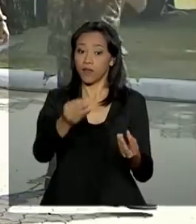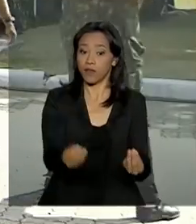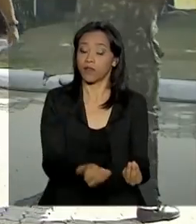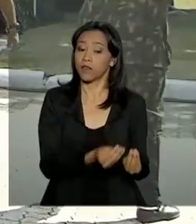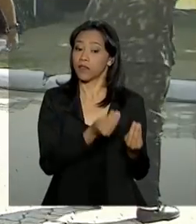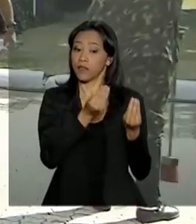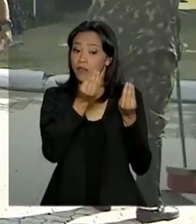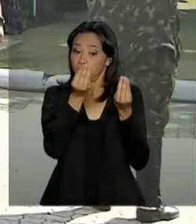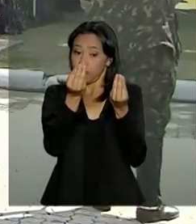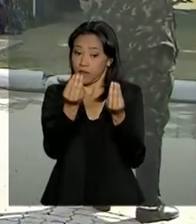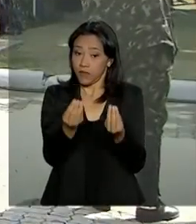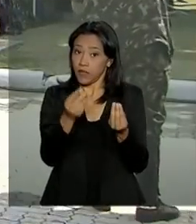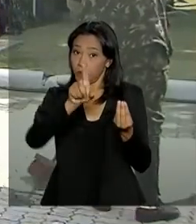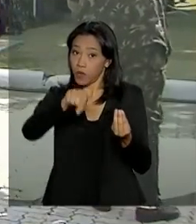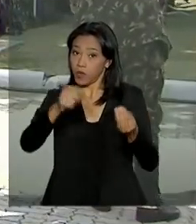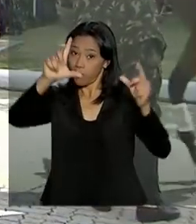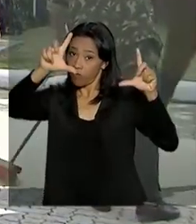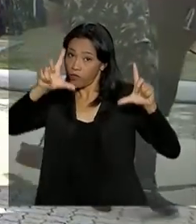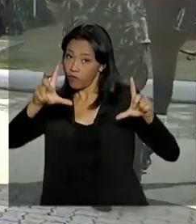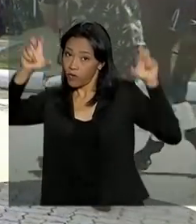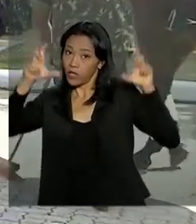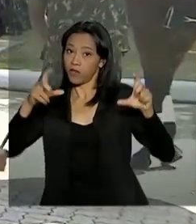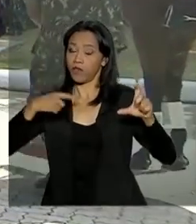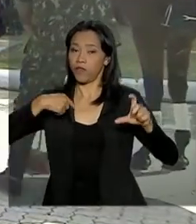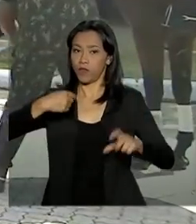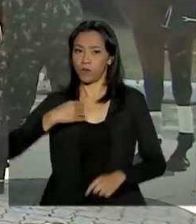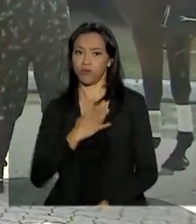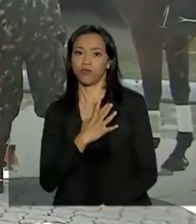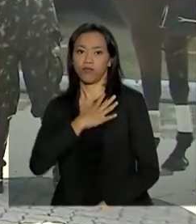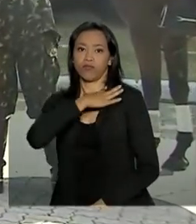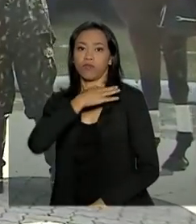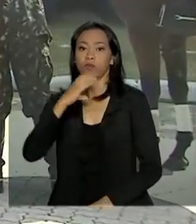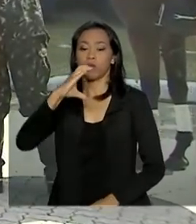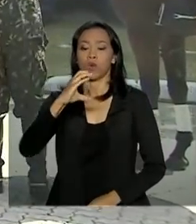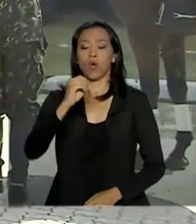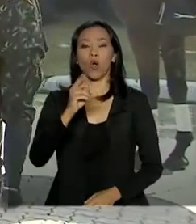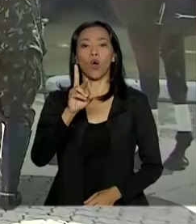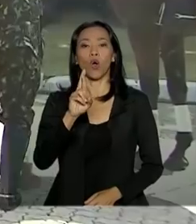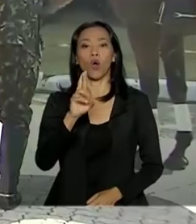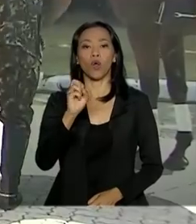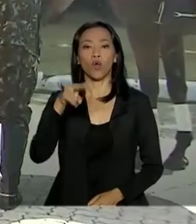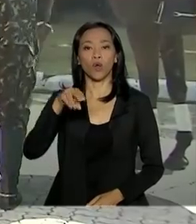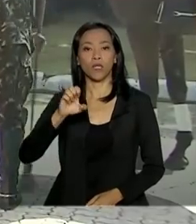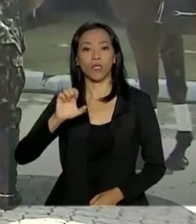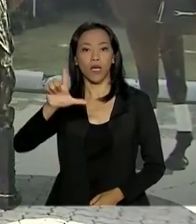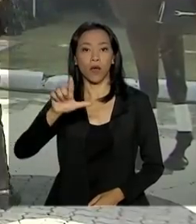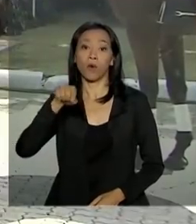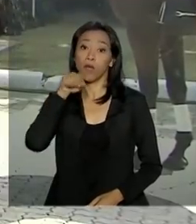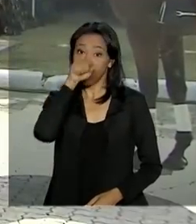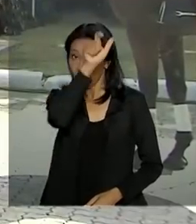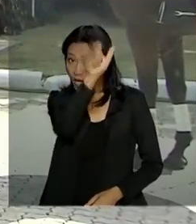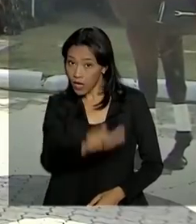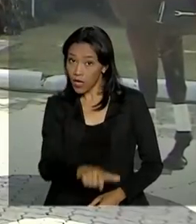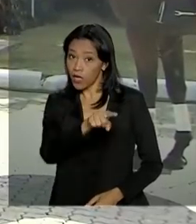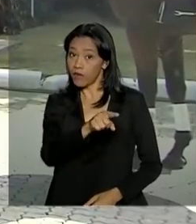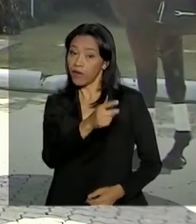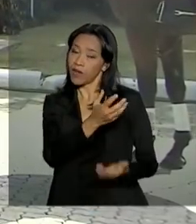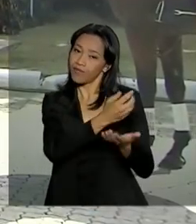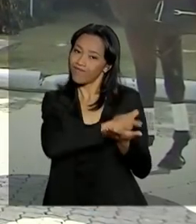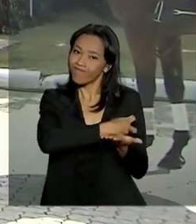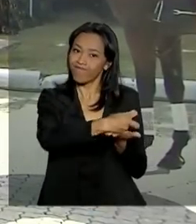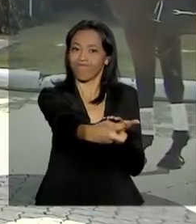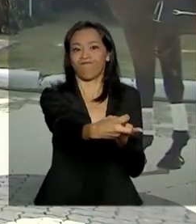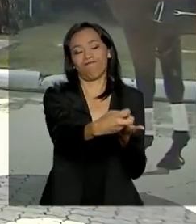inaugurado o quadro com a fotografia do tenente-coronel Paulo Ubirajara Mendes, o tenente-coronel que está deixando o comando aqui do